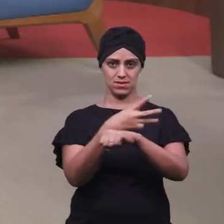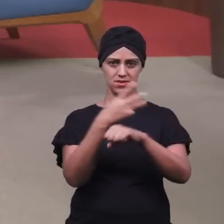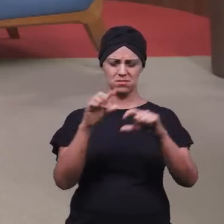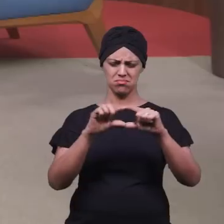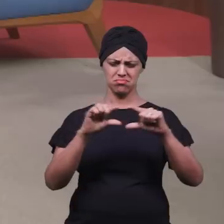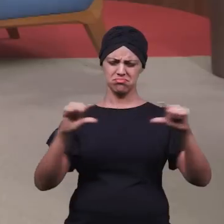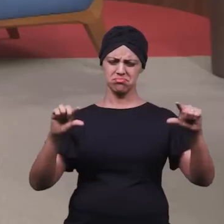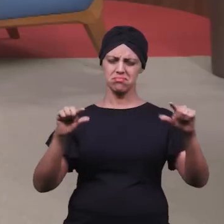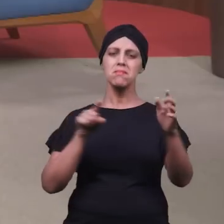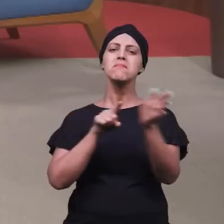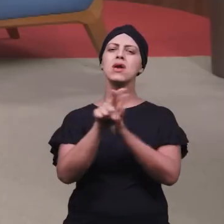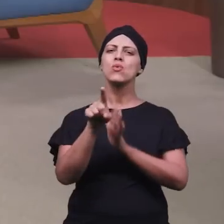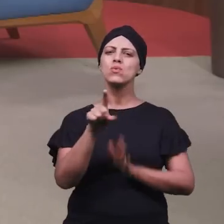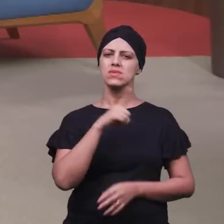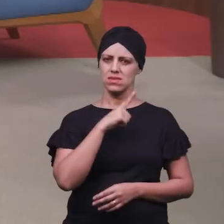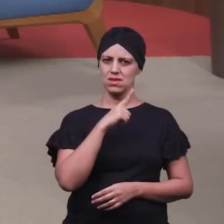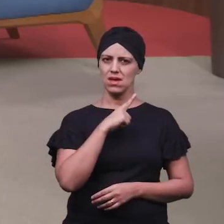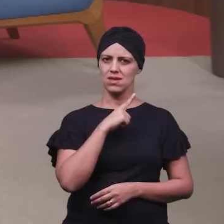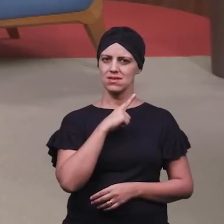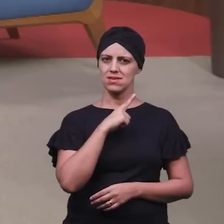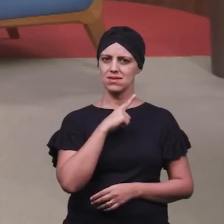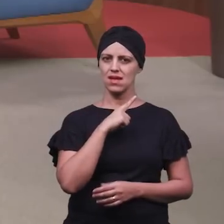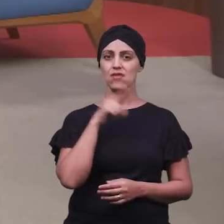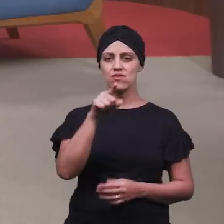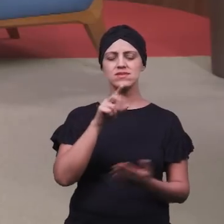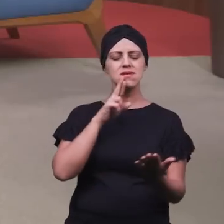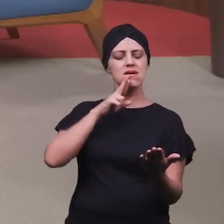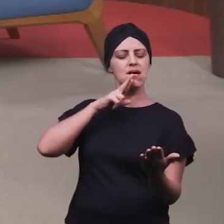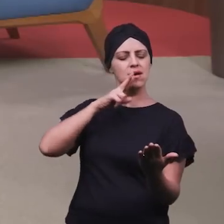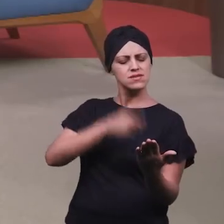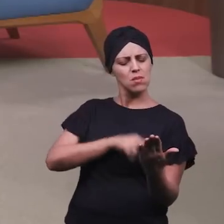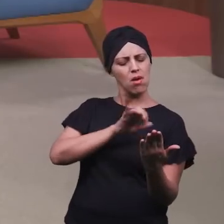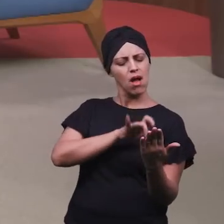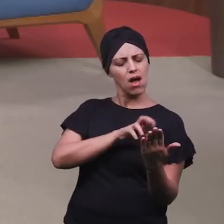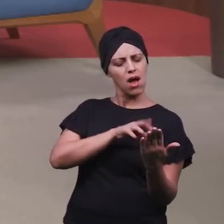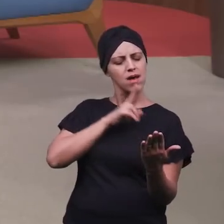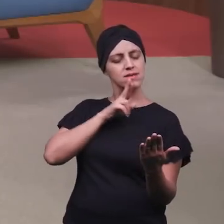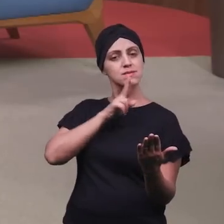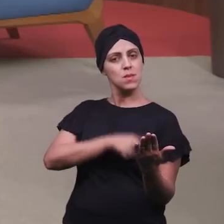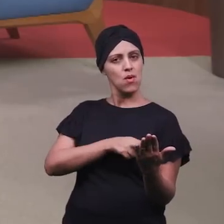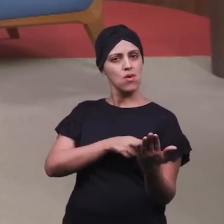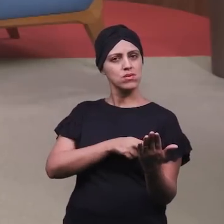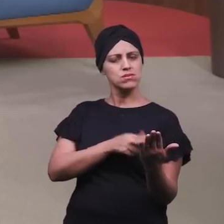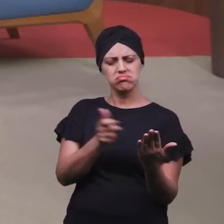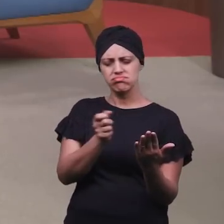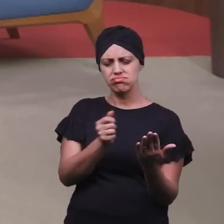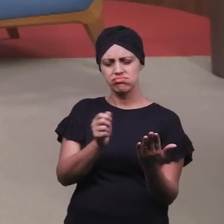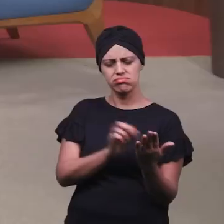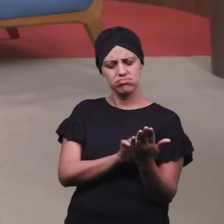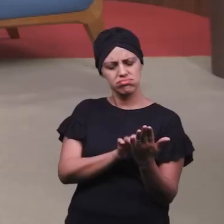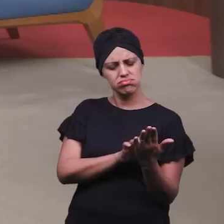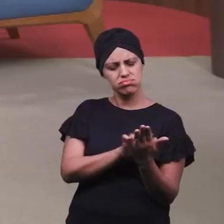do WhatsApp. Só que ali vai aparecer uma pergunta. Quando você abrir, vai aparecer uma pergunta e ali você, ao responder a pergunta,